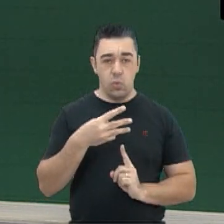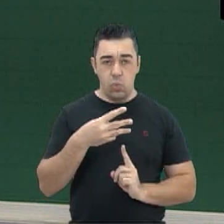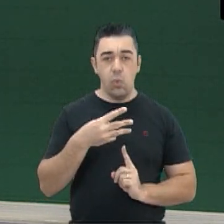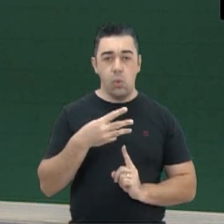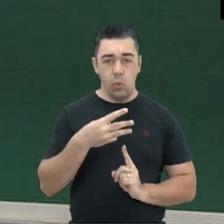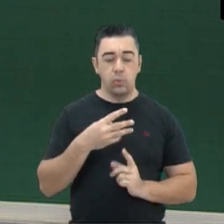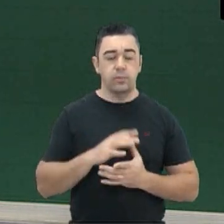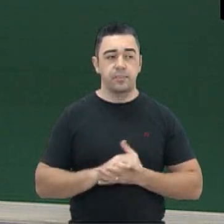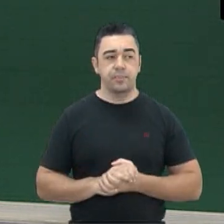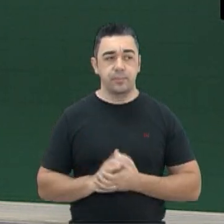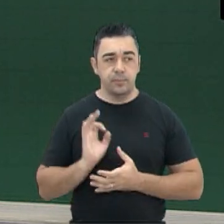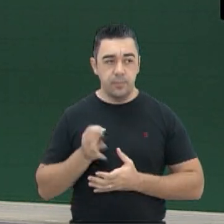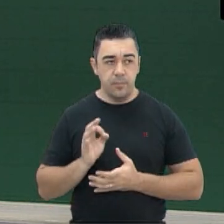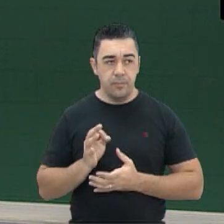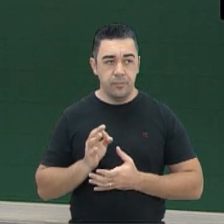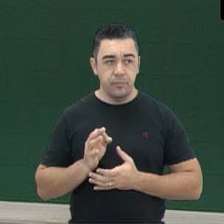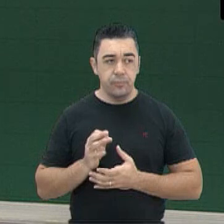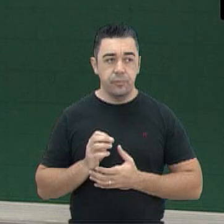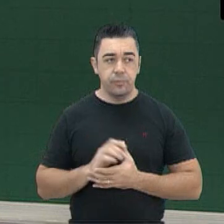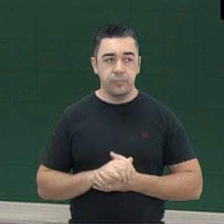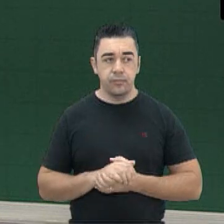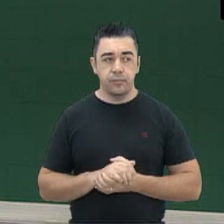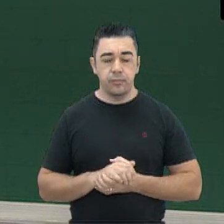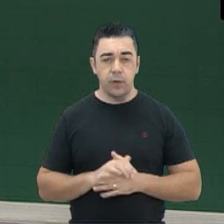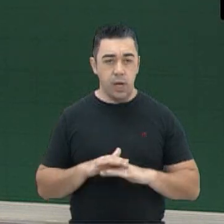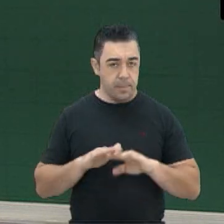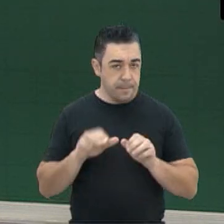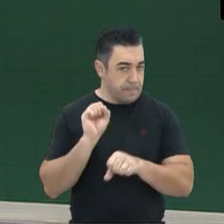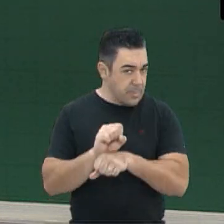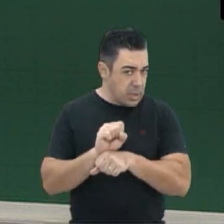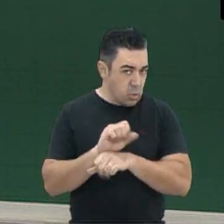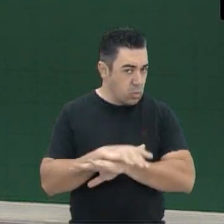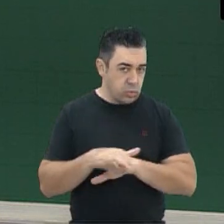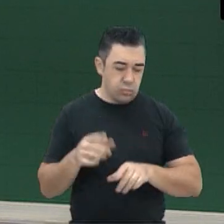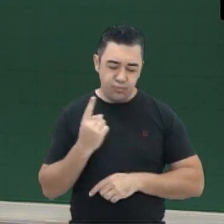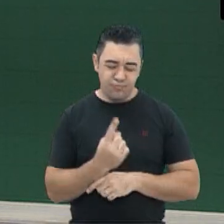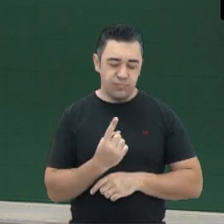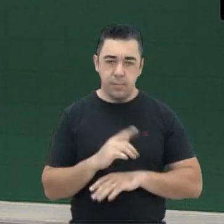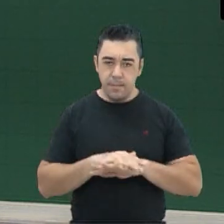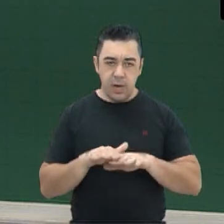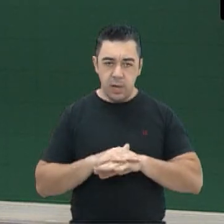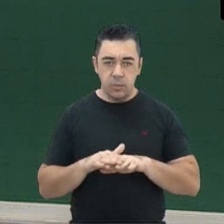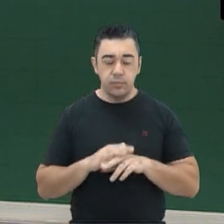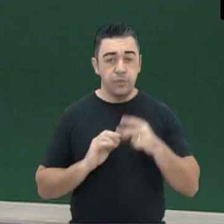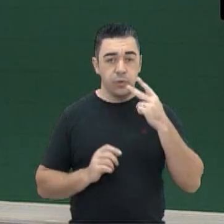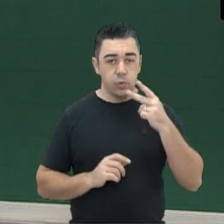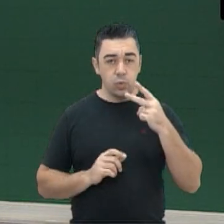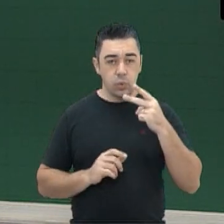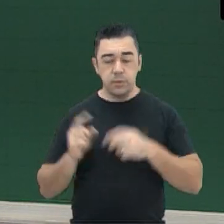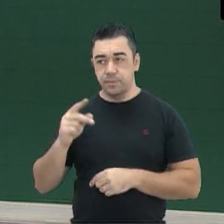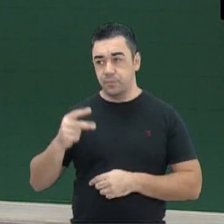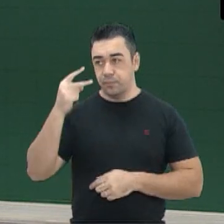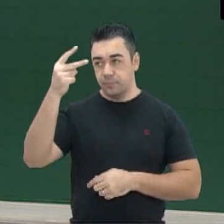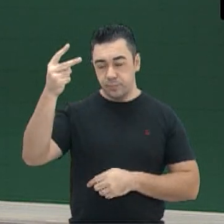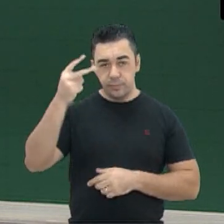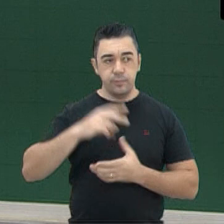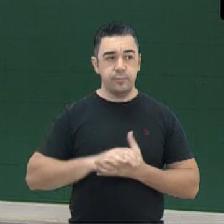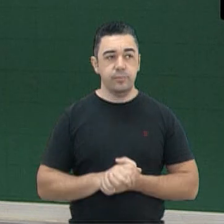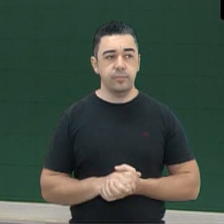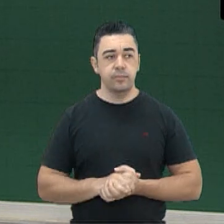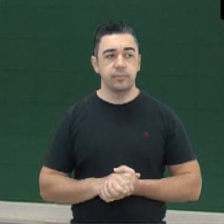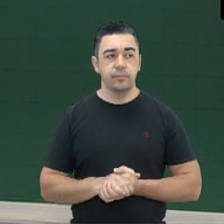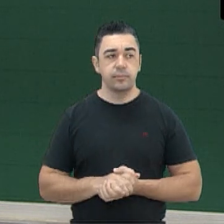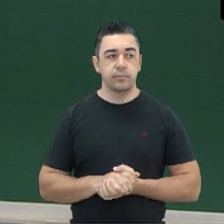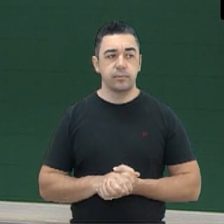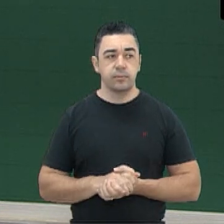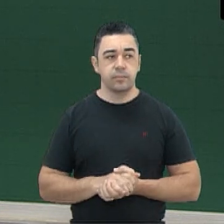vai ficar 1. Então, tirei 1, tirei 3. Sobrou 1. Aqui foram duas subtrações.